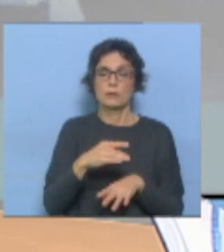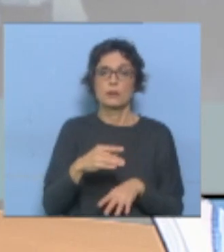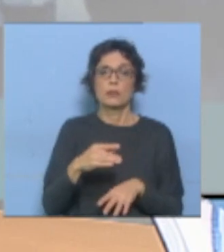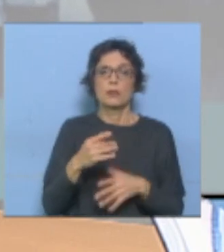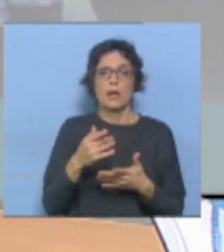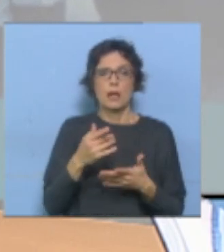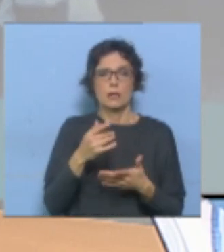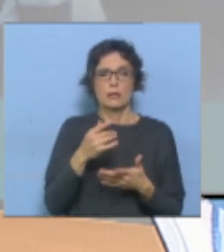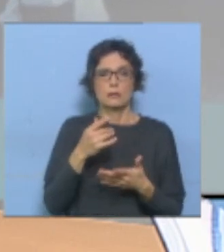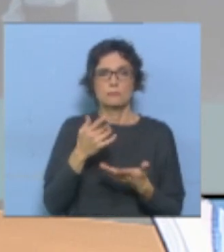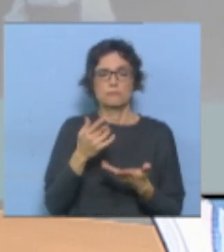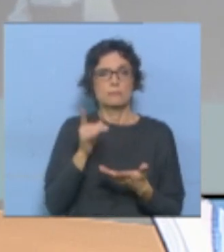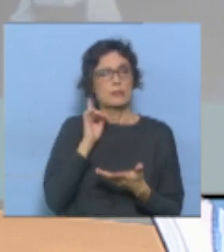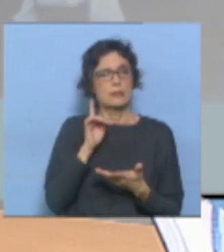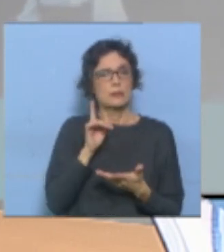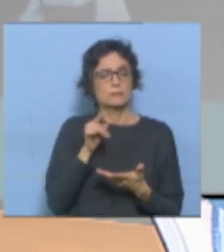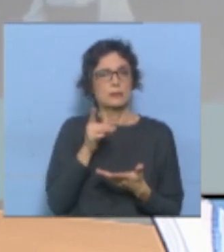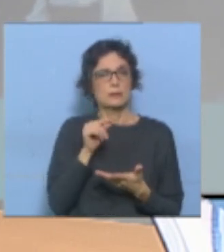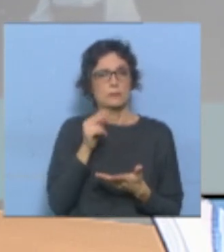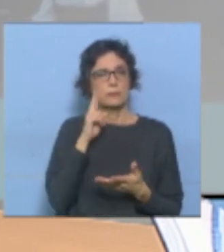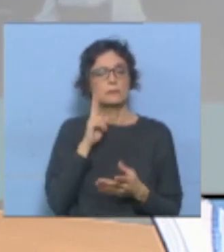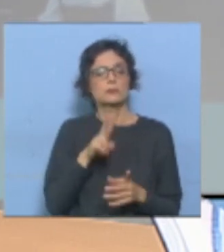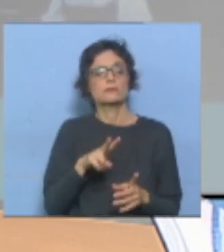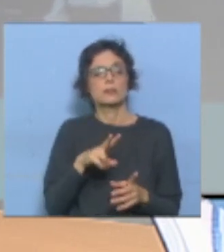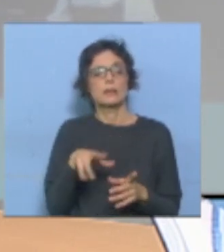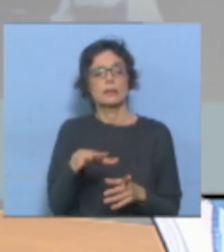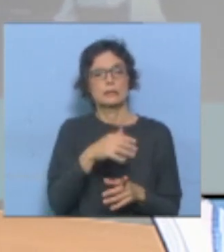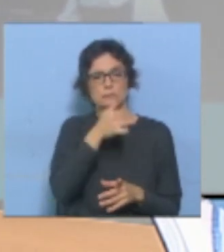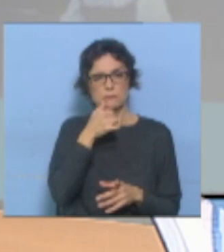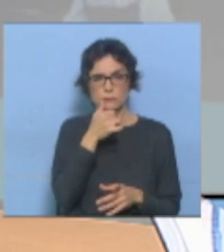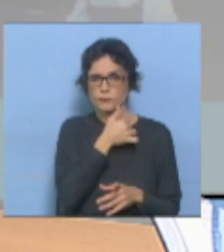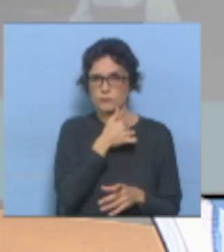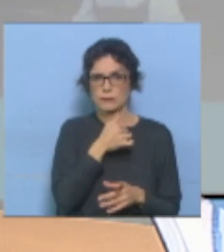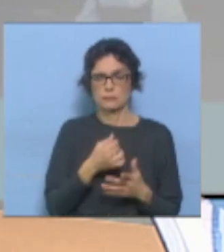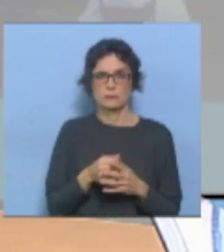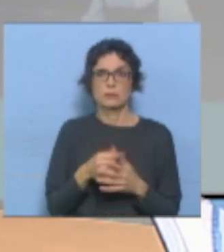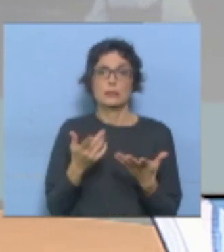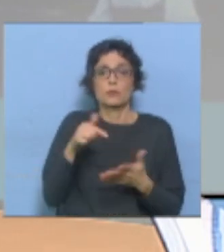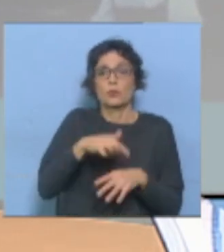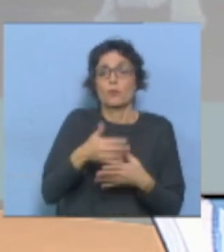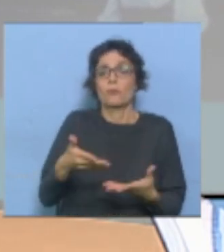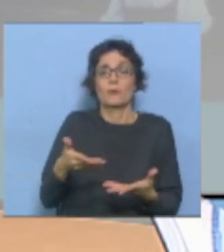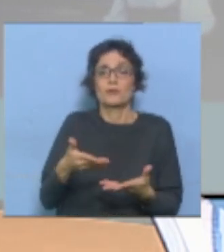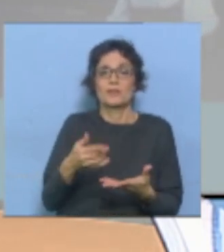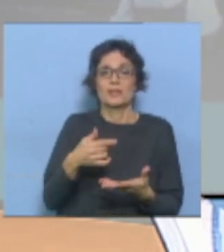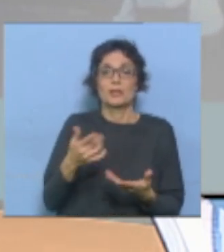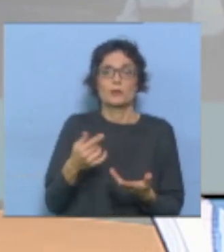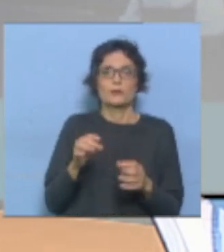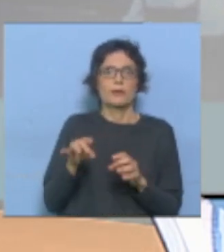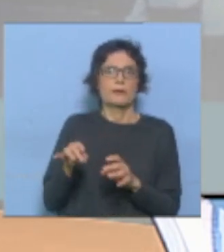do sofrimento, que hoje todos procuramos evitá-lo, isso é legítimo, como é